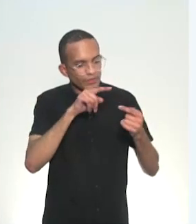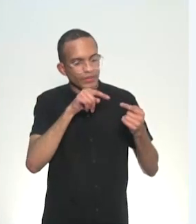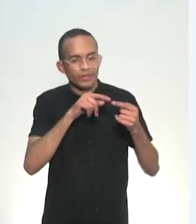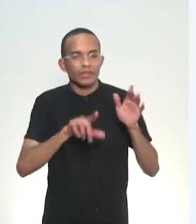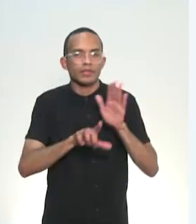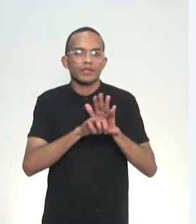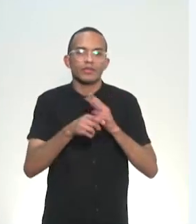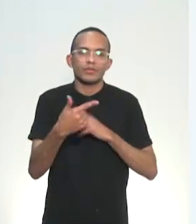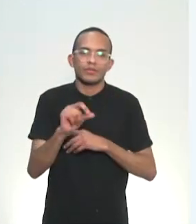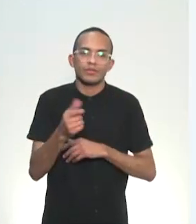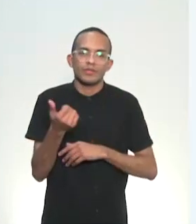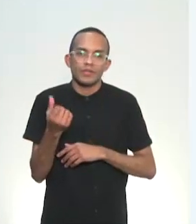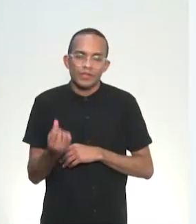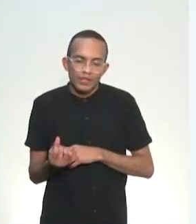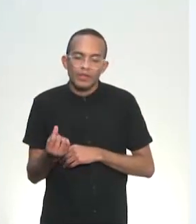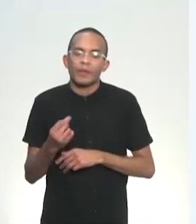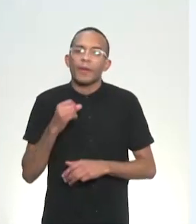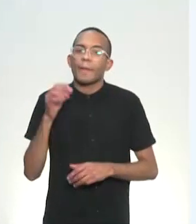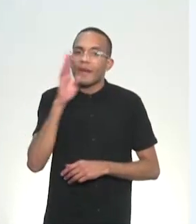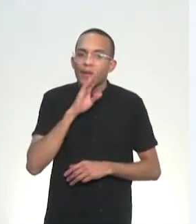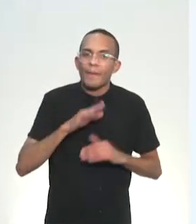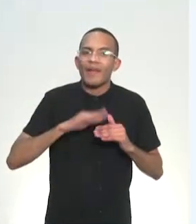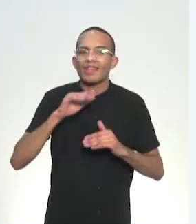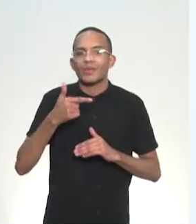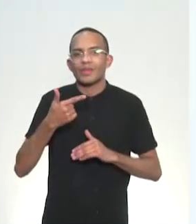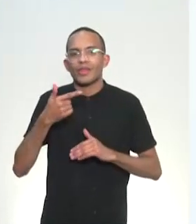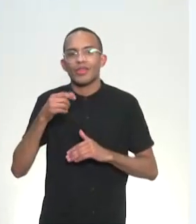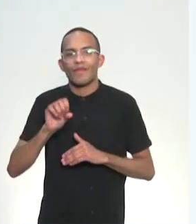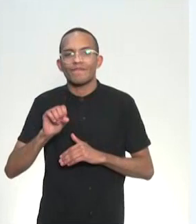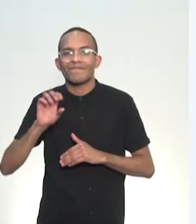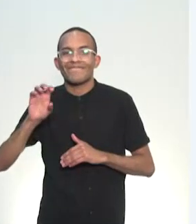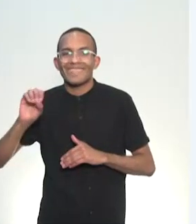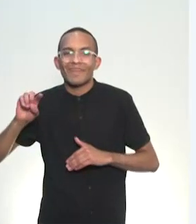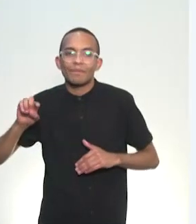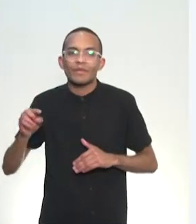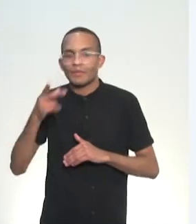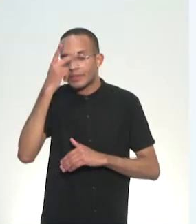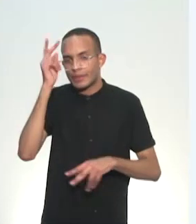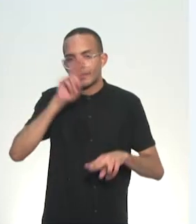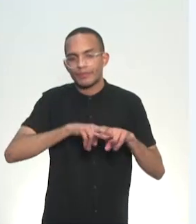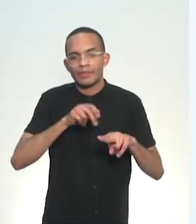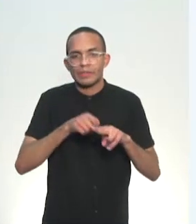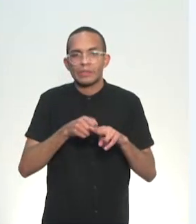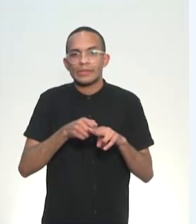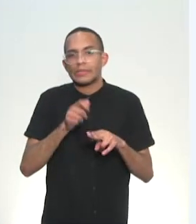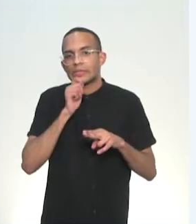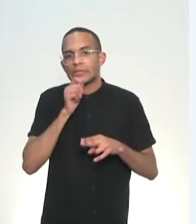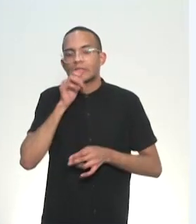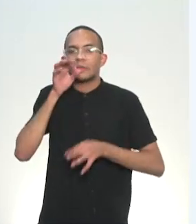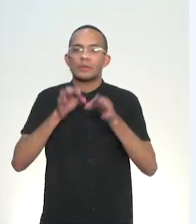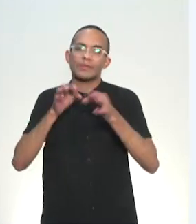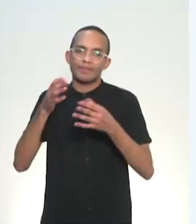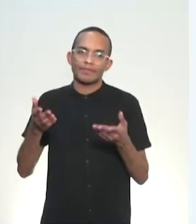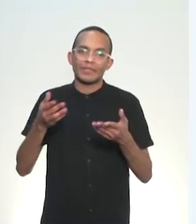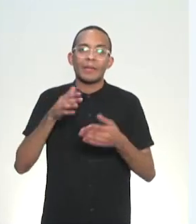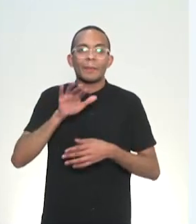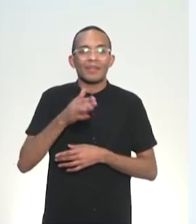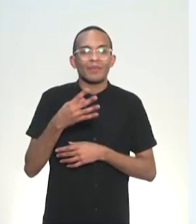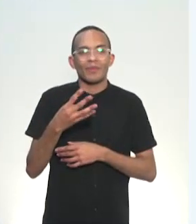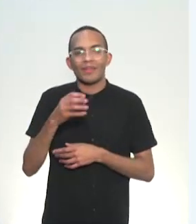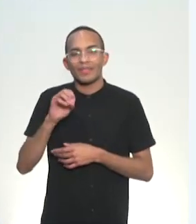Em 2016, no Brasil, mais de 290 mil pessoas estavam presas sem sentença, o equivalente a cerca